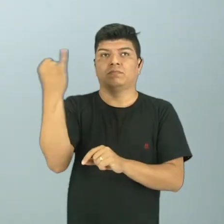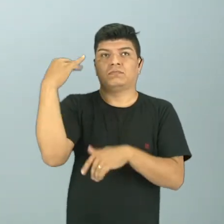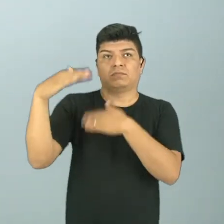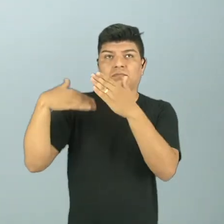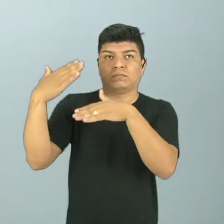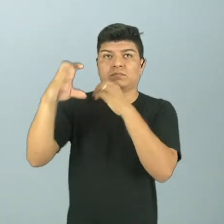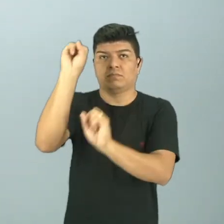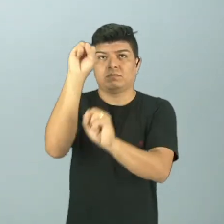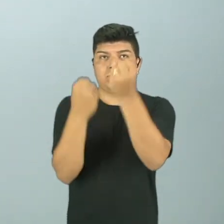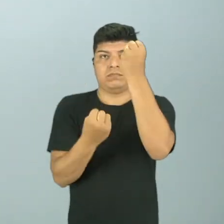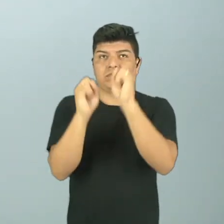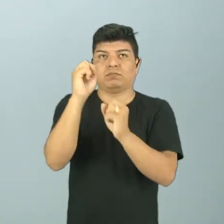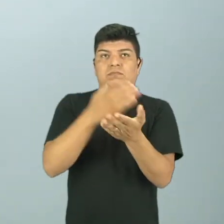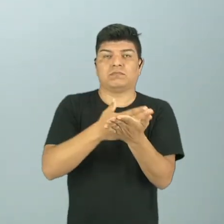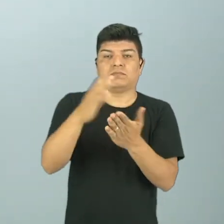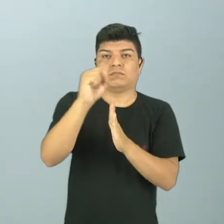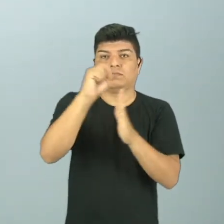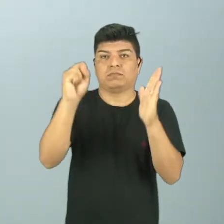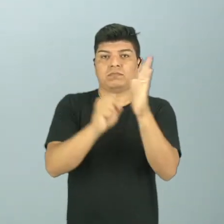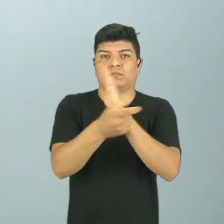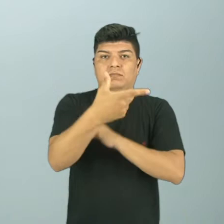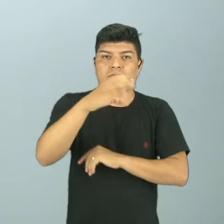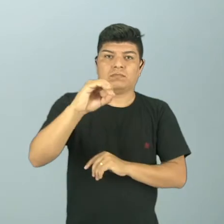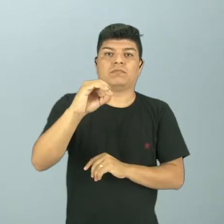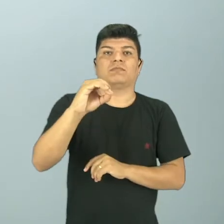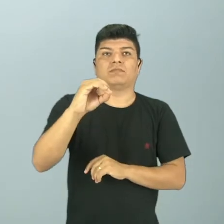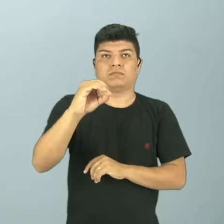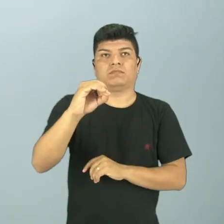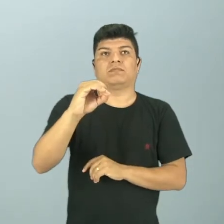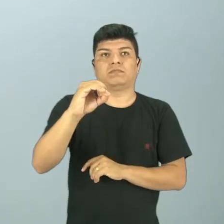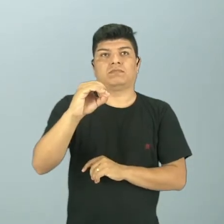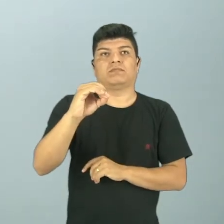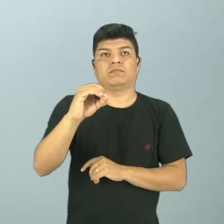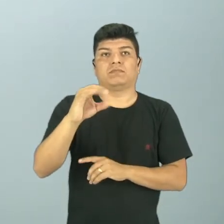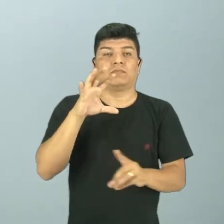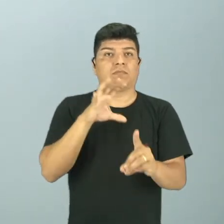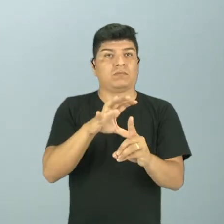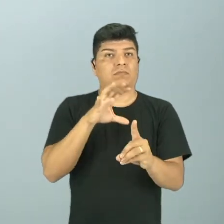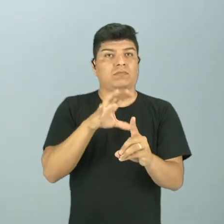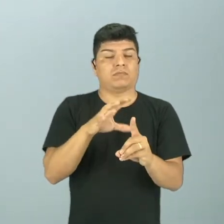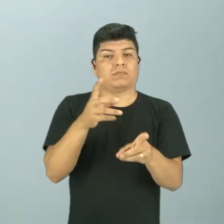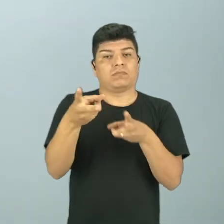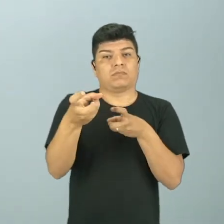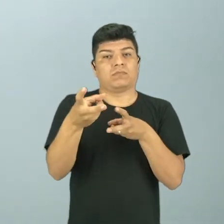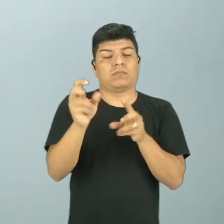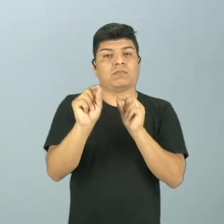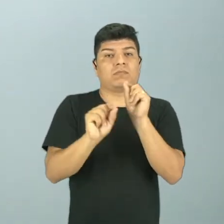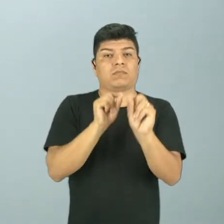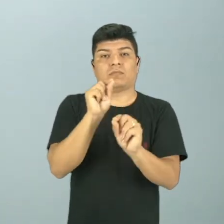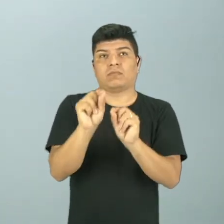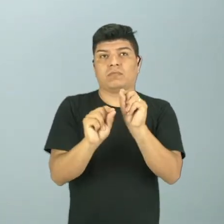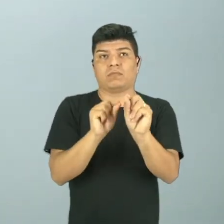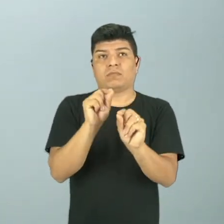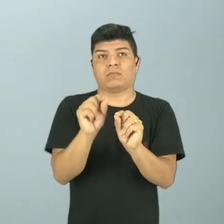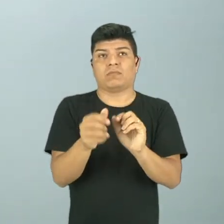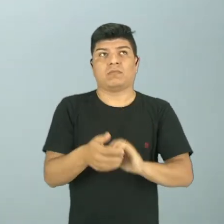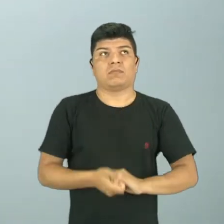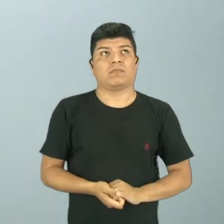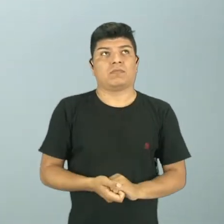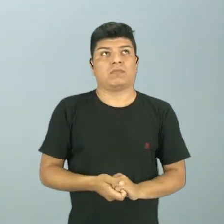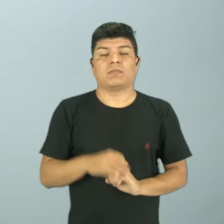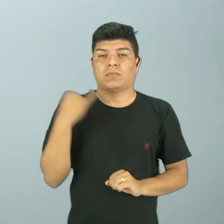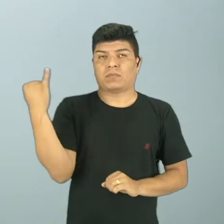nesse processo de industrialização que tem início no século XX. E a gente vai perceber